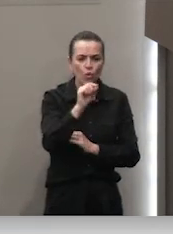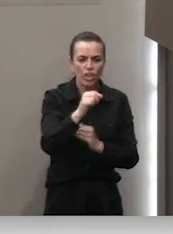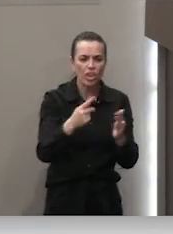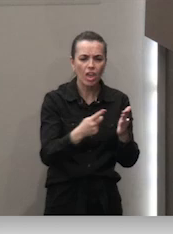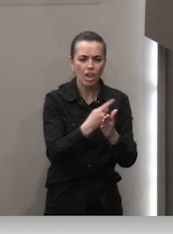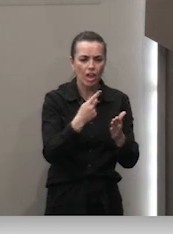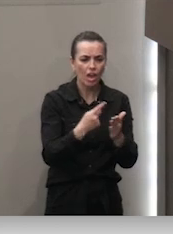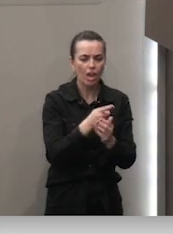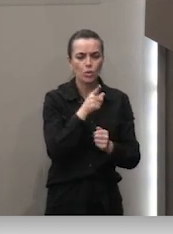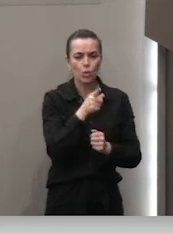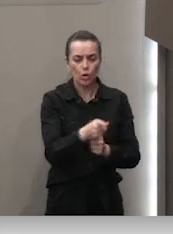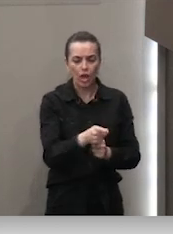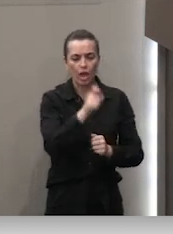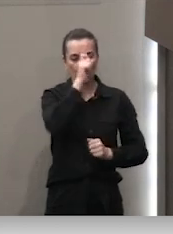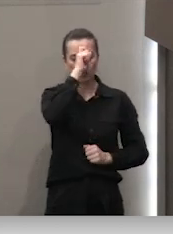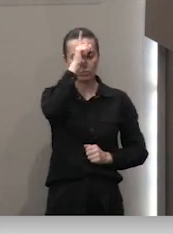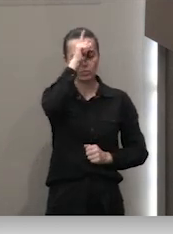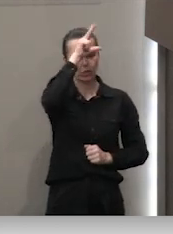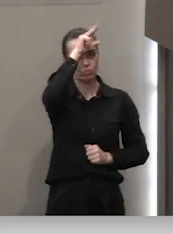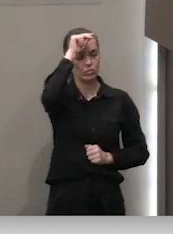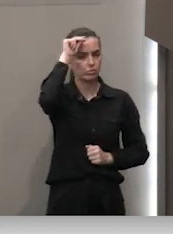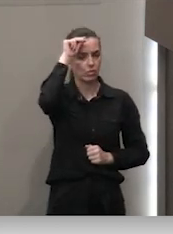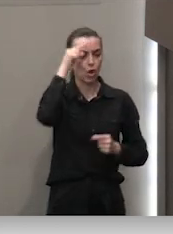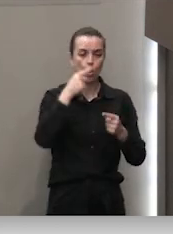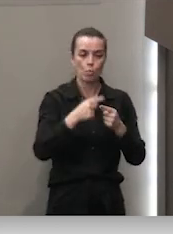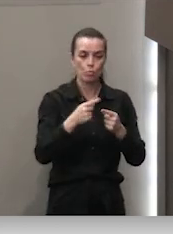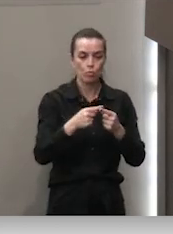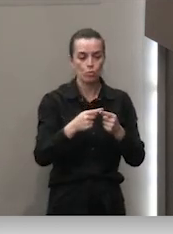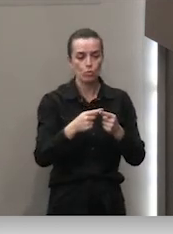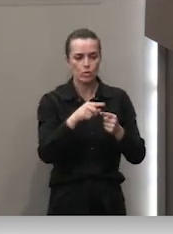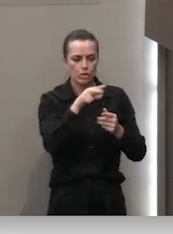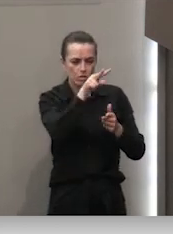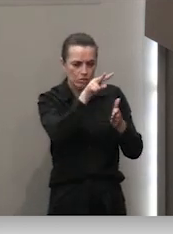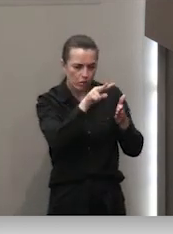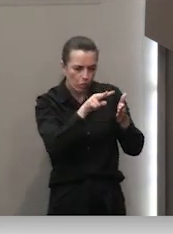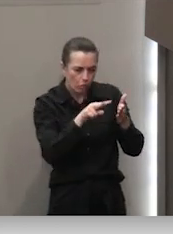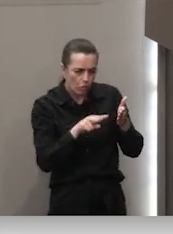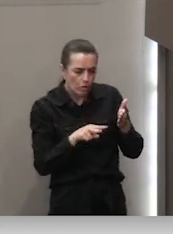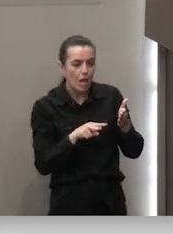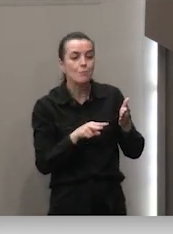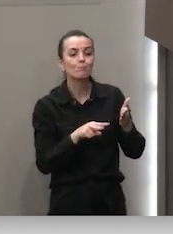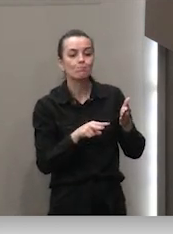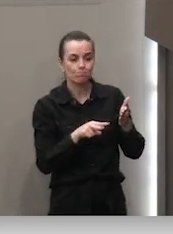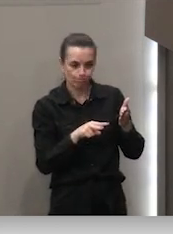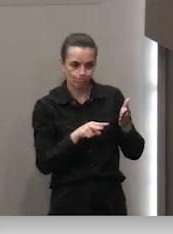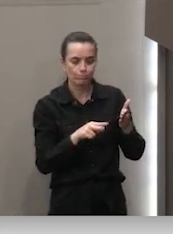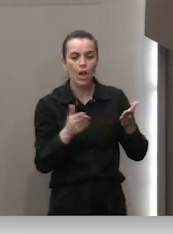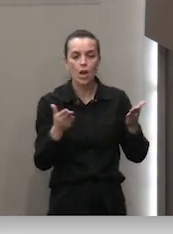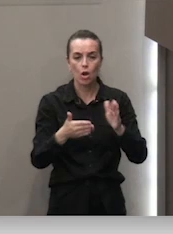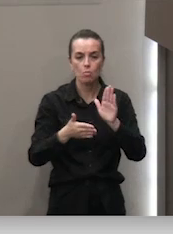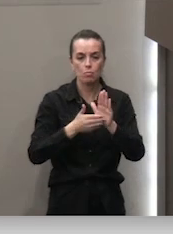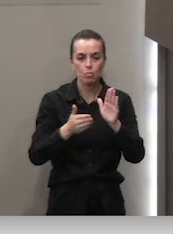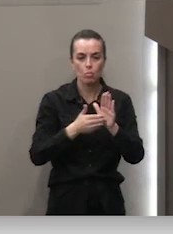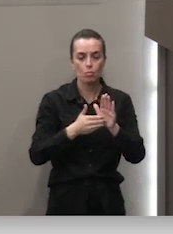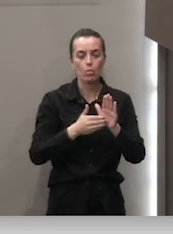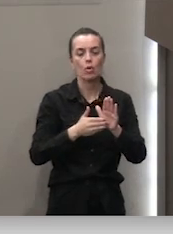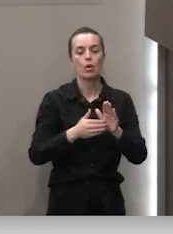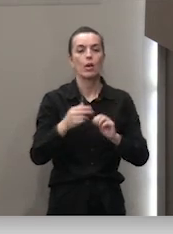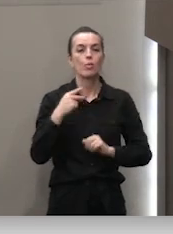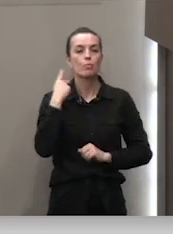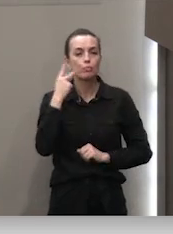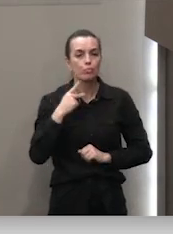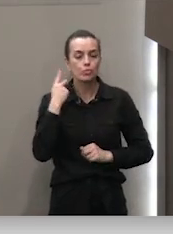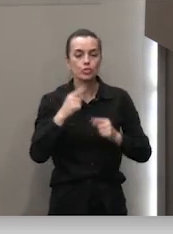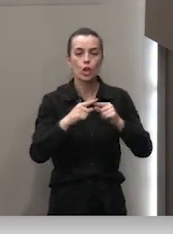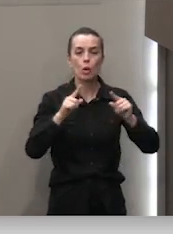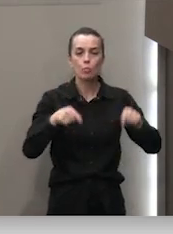hospital municipal. Porque a partir dali nós queremos fazer um diagnóstico e, sim, propor políticas públicas que mudem de fato essa